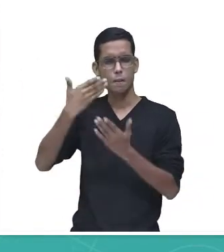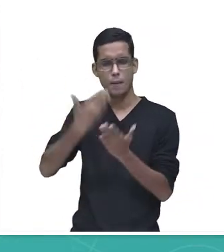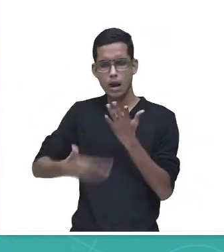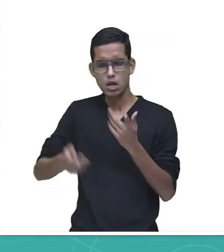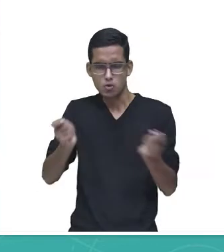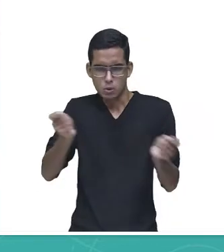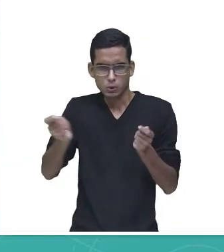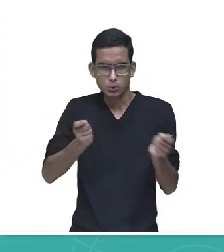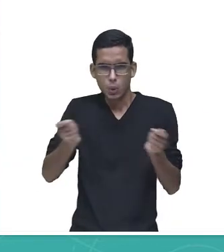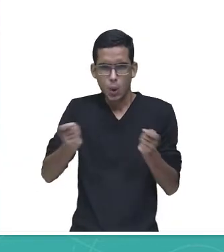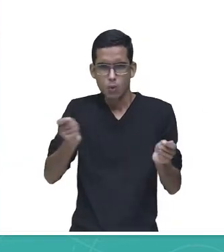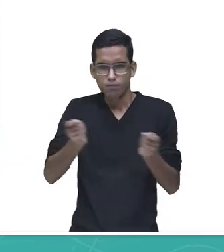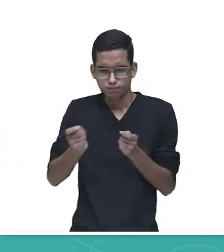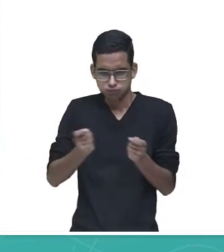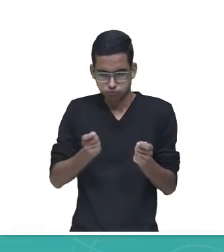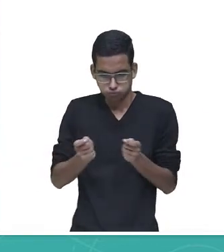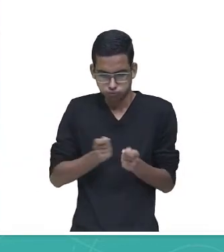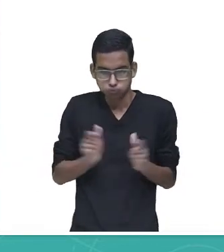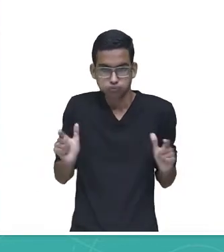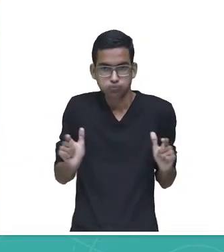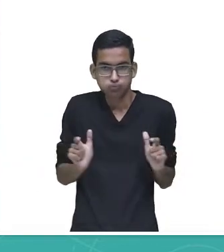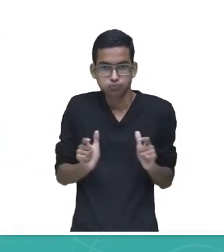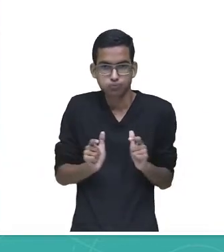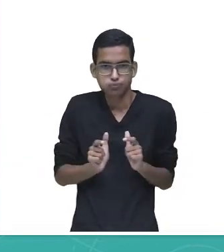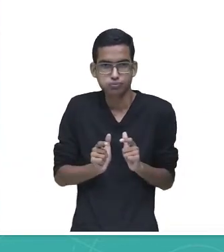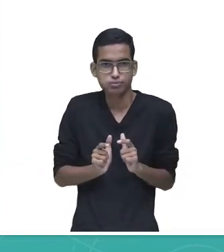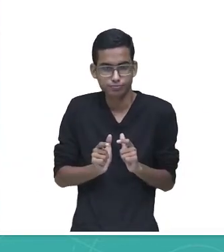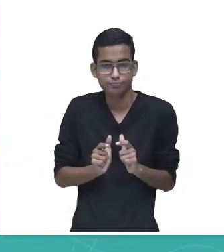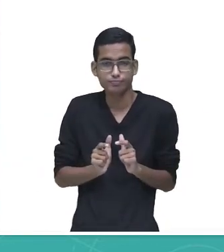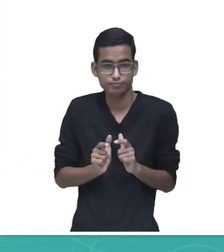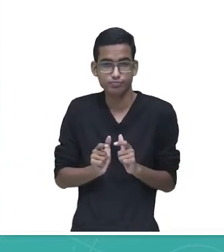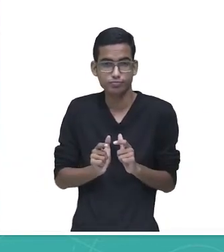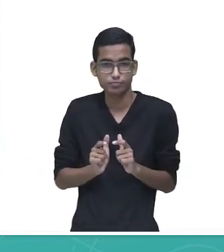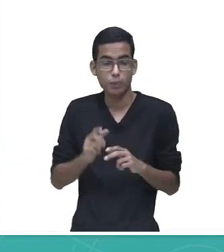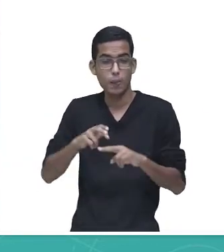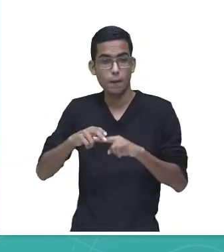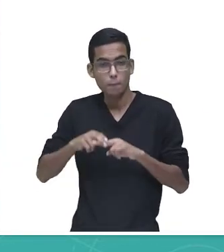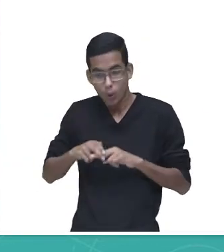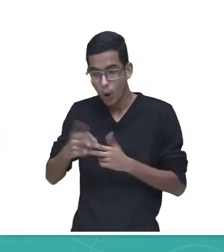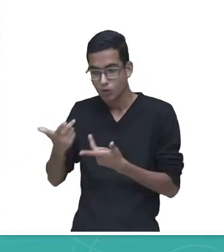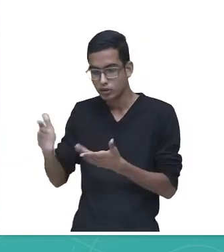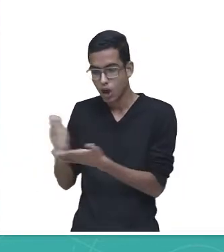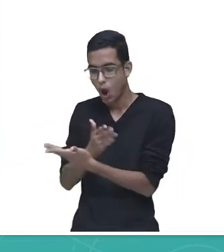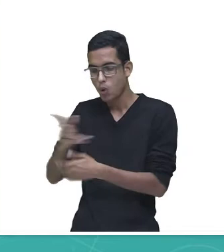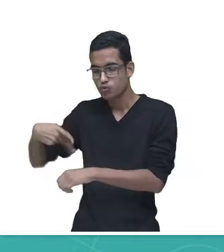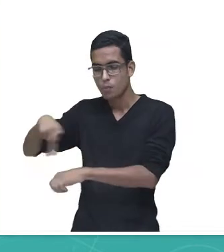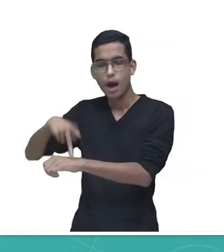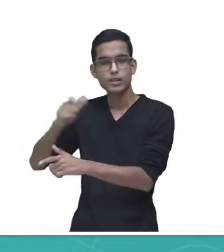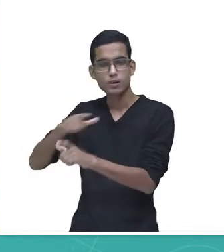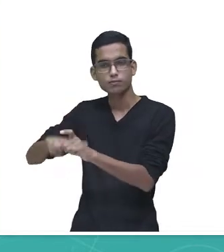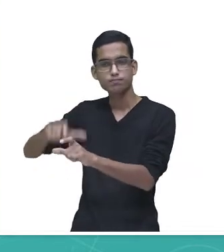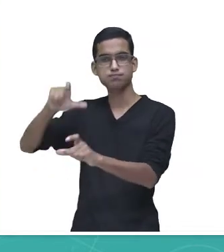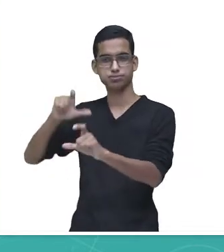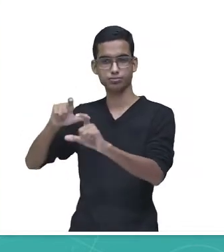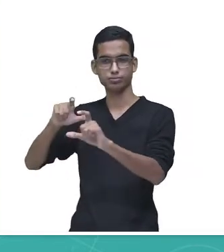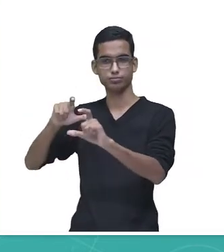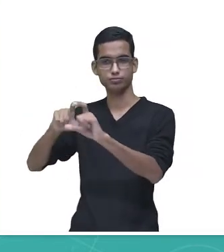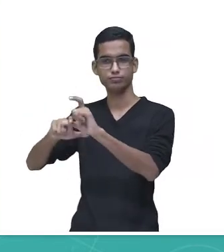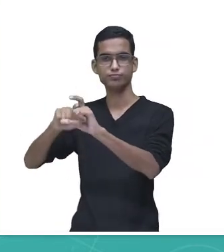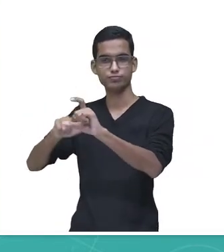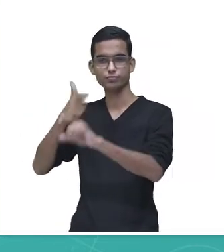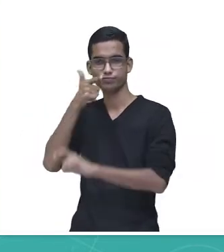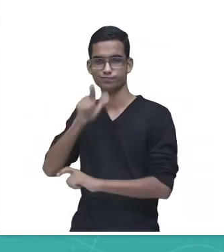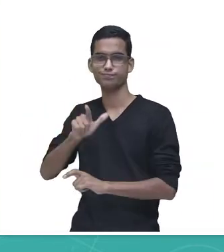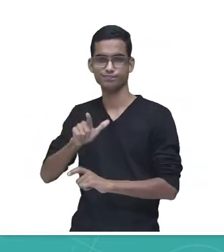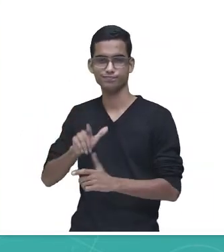colonização muito forte, principalmente na África, durante o século XIX. No século XX, nós vamos ter o processo